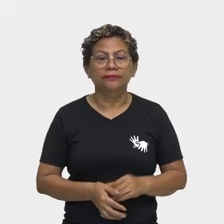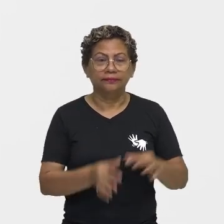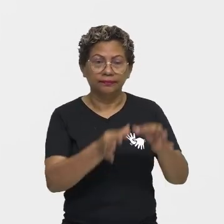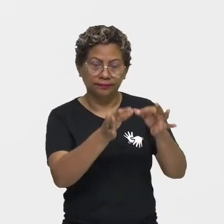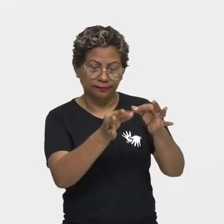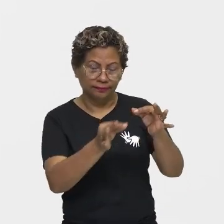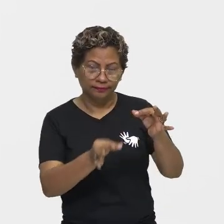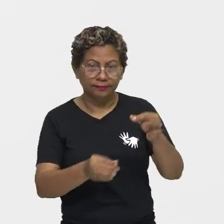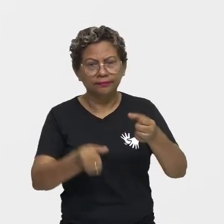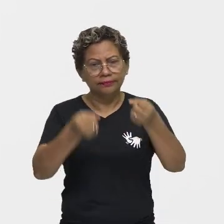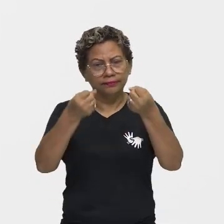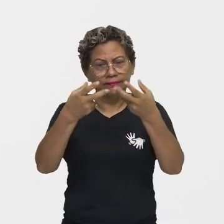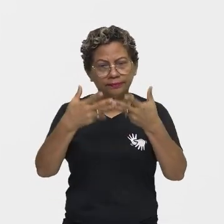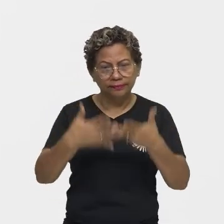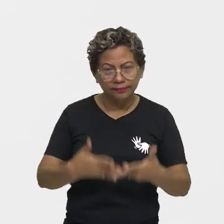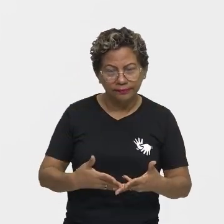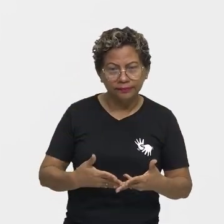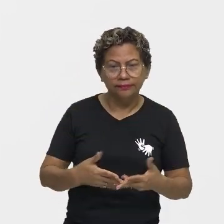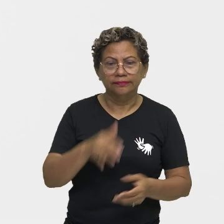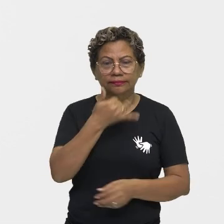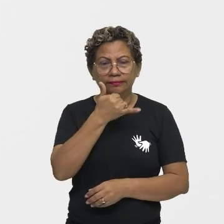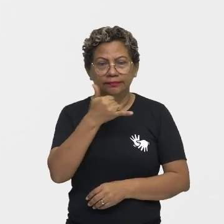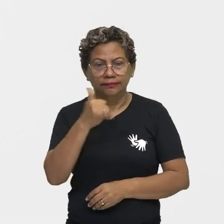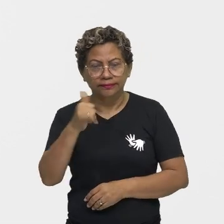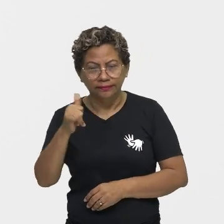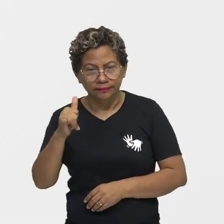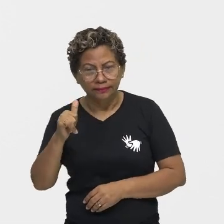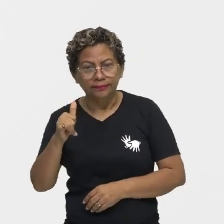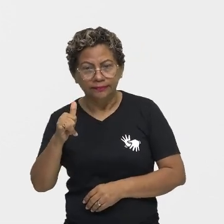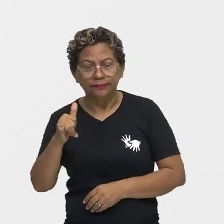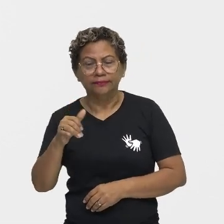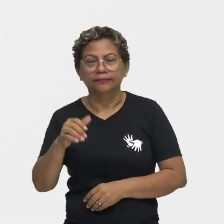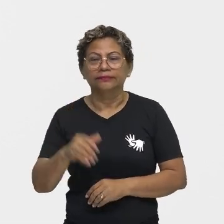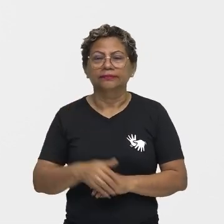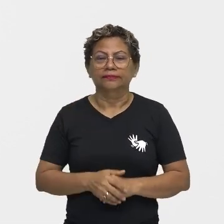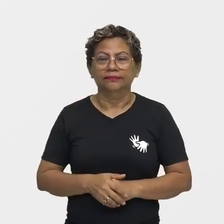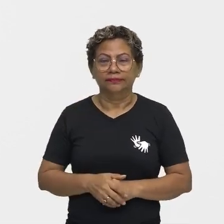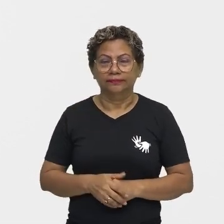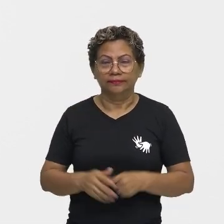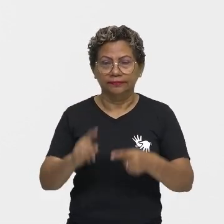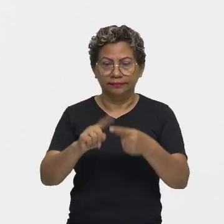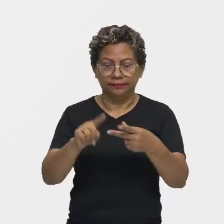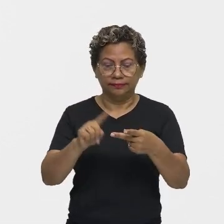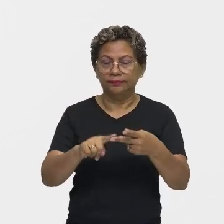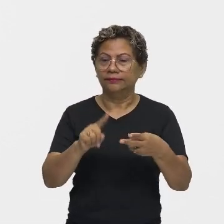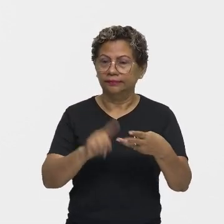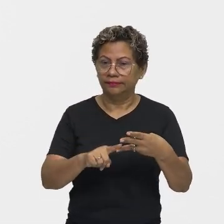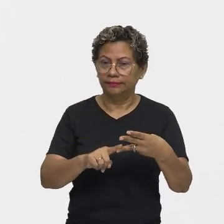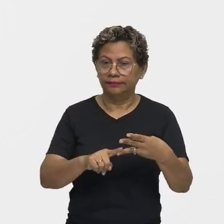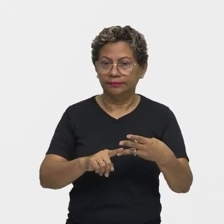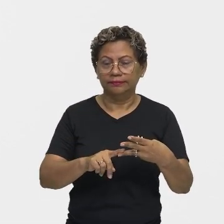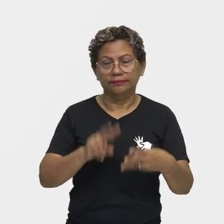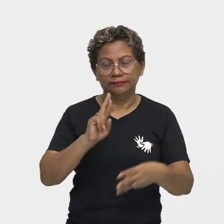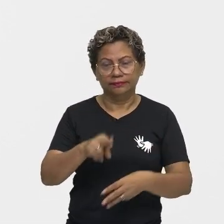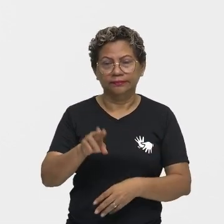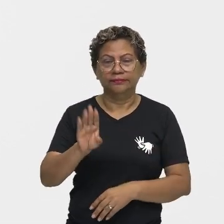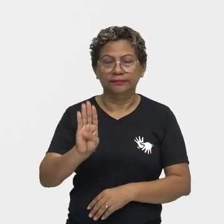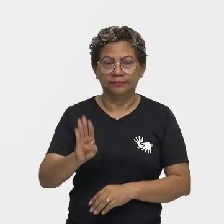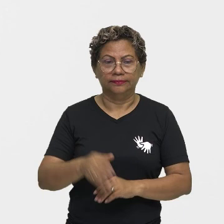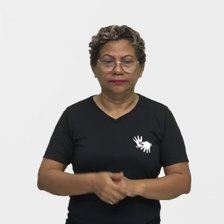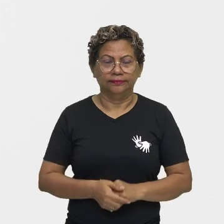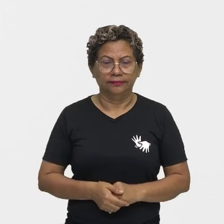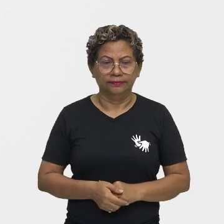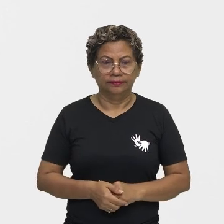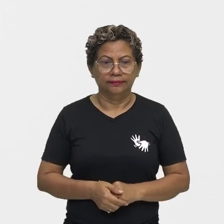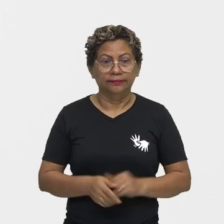potencial gravitacional, né? É a mesma, o comentário da resposta que a gente deu lá da letra B. Agora a gente vai para a questão número